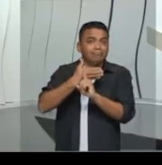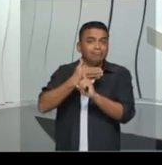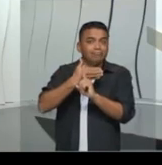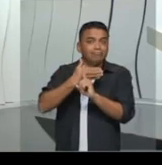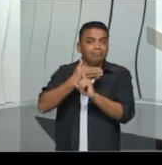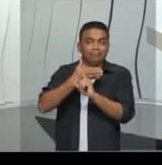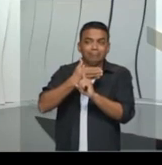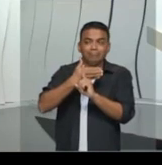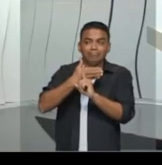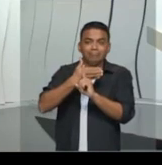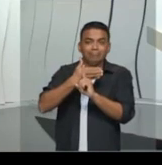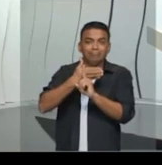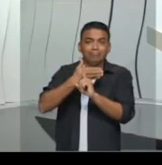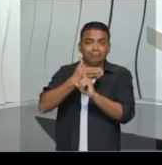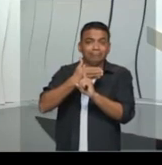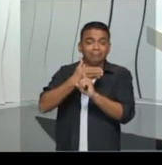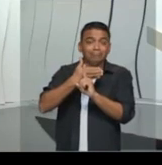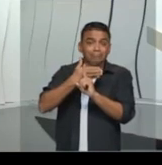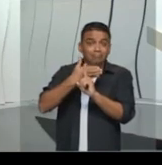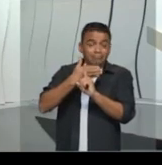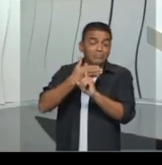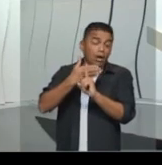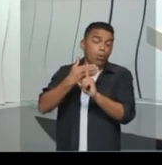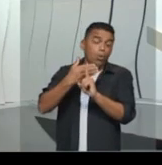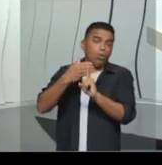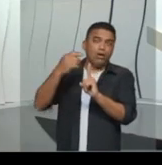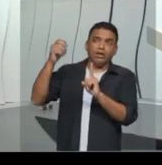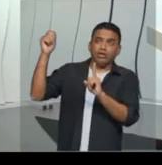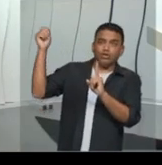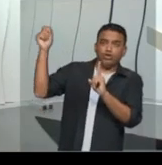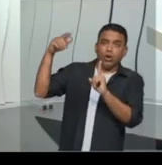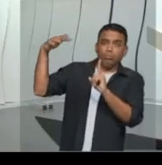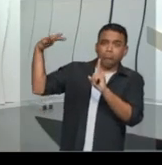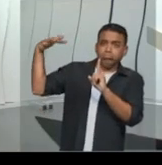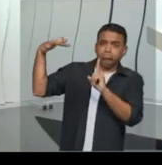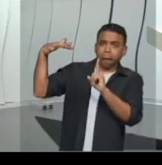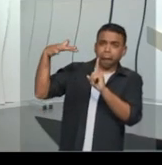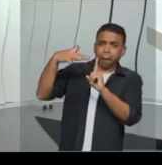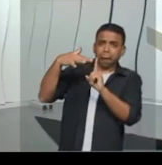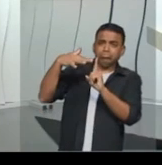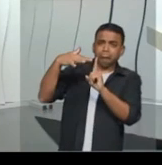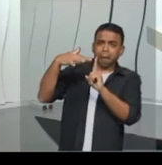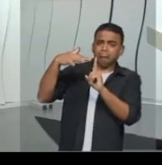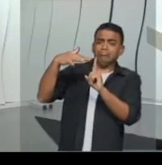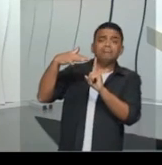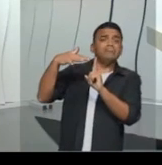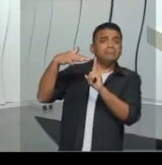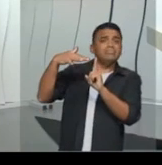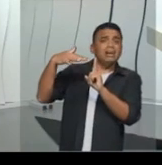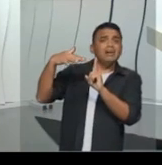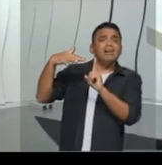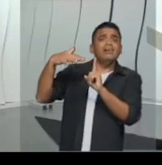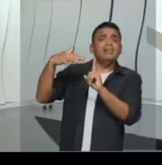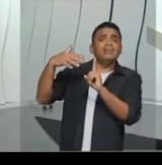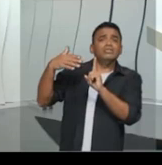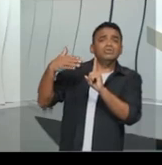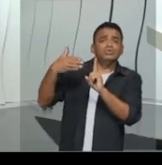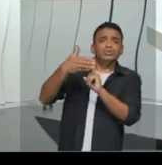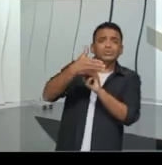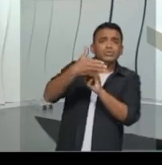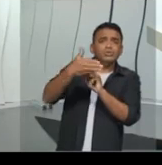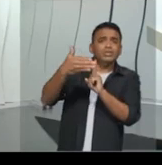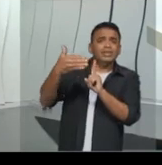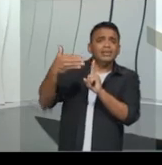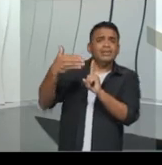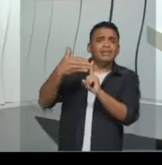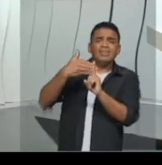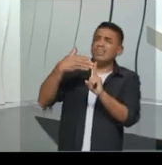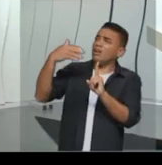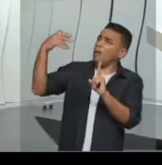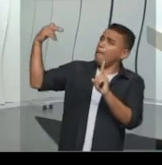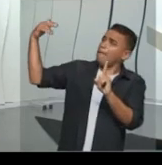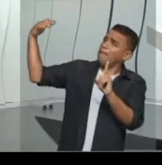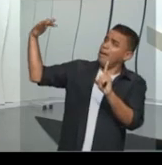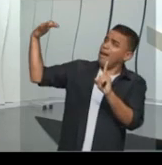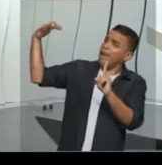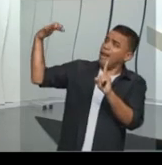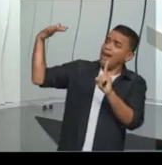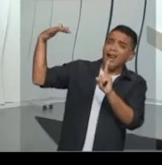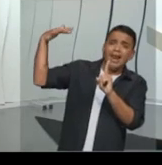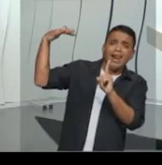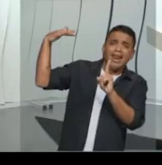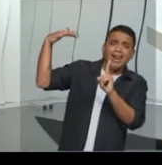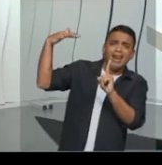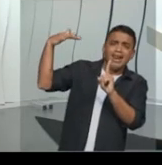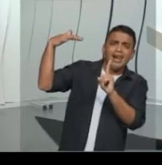que esses raios passem através do vácuo até chegar na gente,